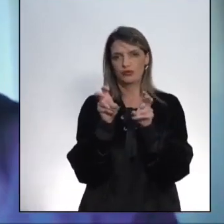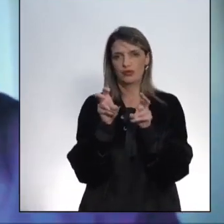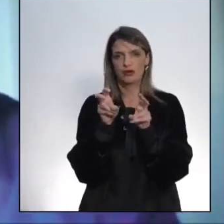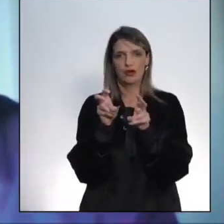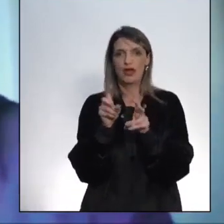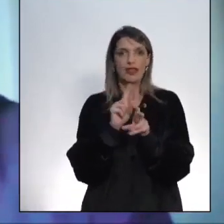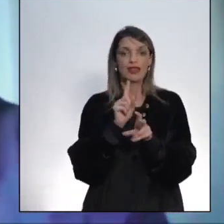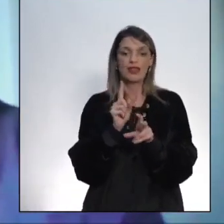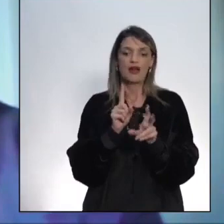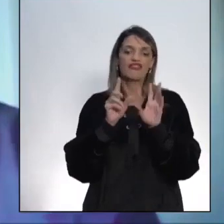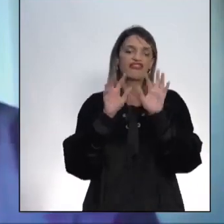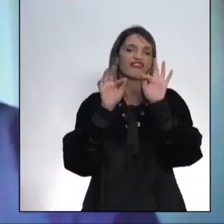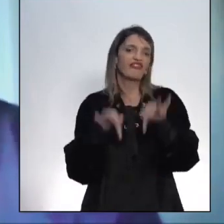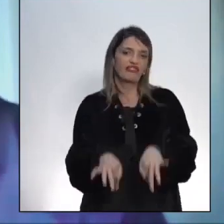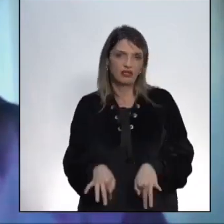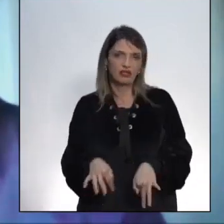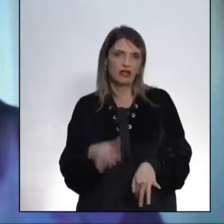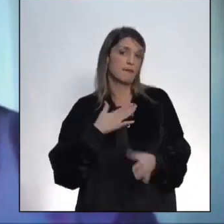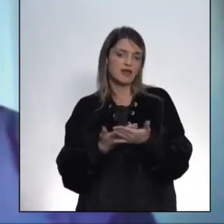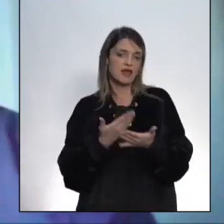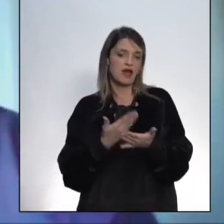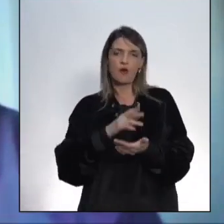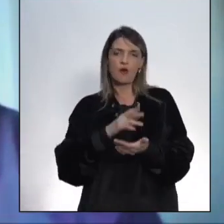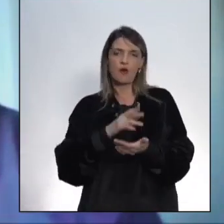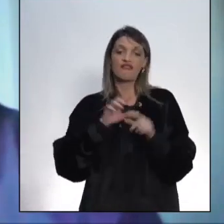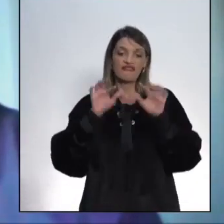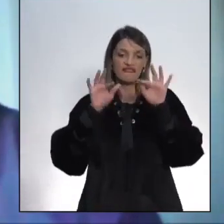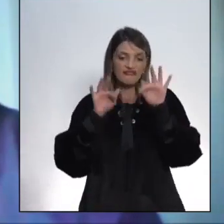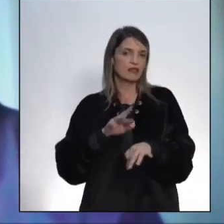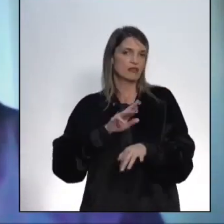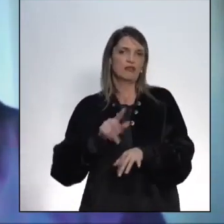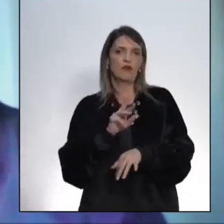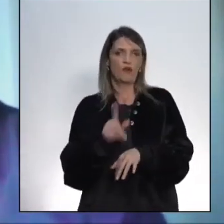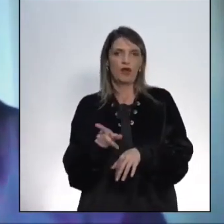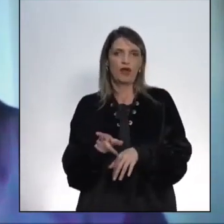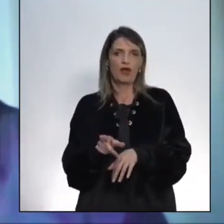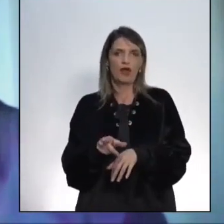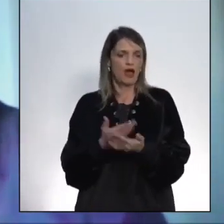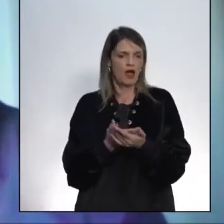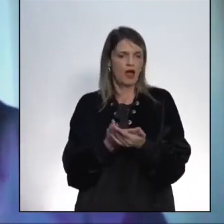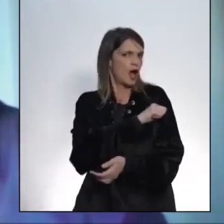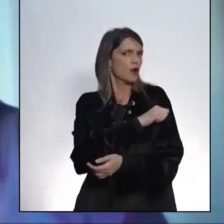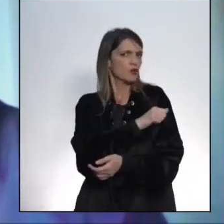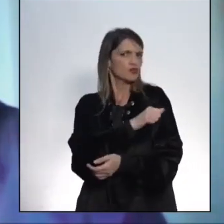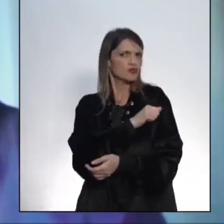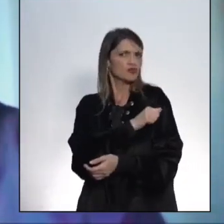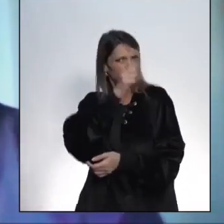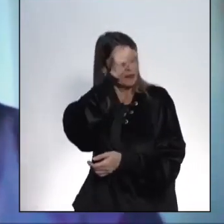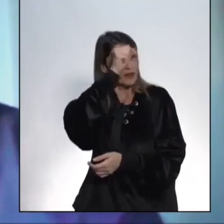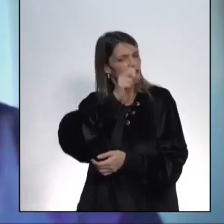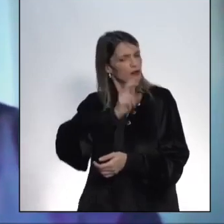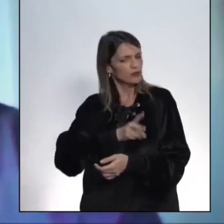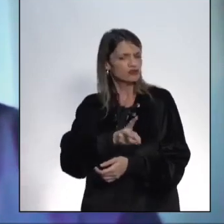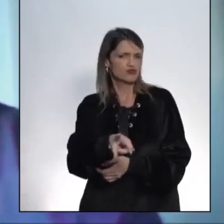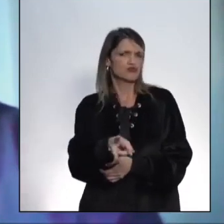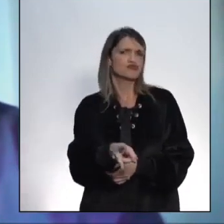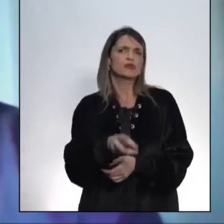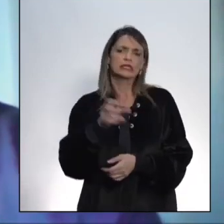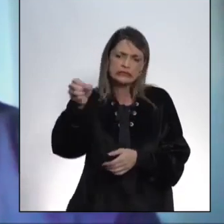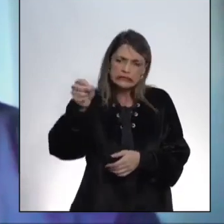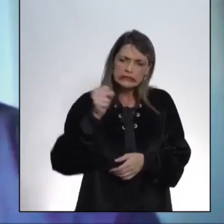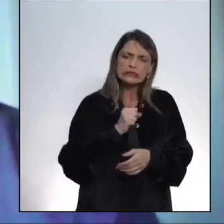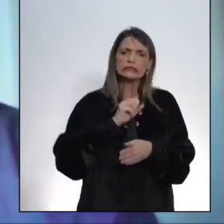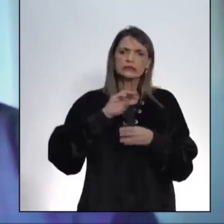fim, né? A minha aula também não é um fim. O aluno continua aprendendo depois, ele pode me trazer um complemento, uma dúvida